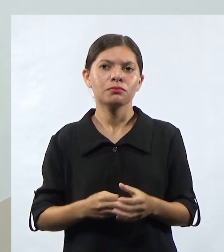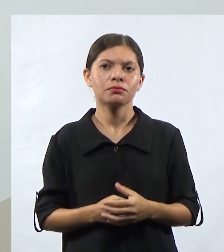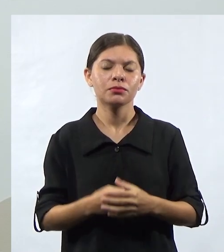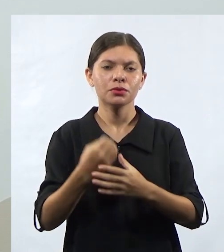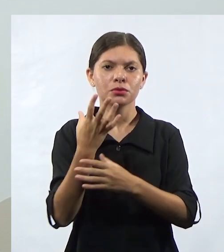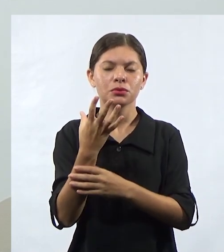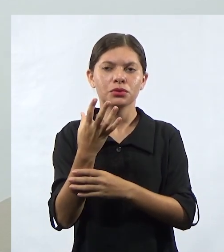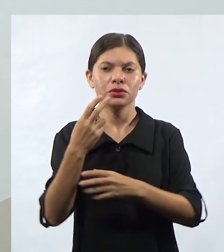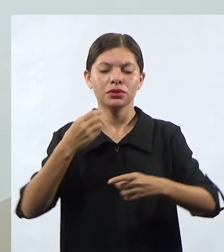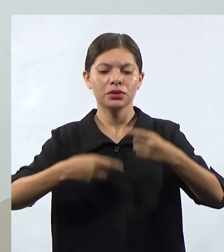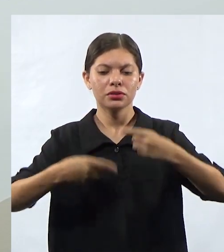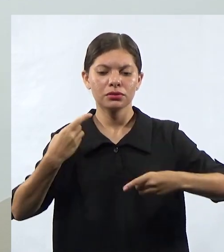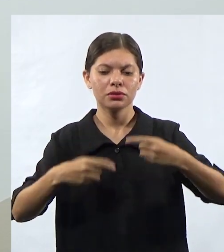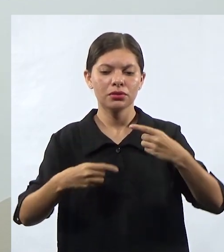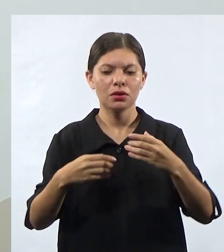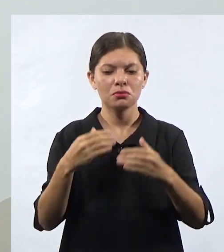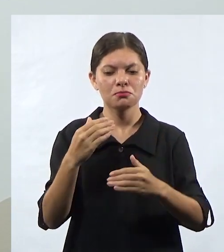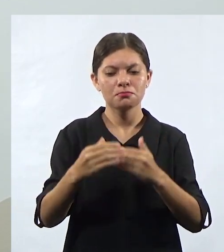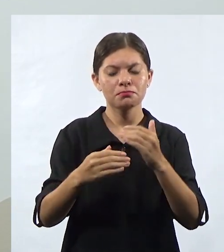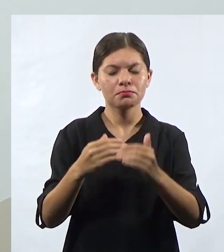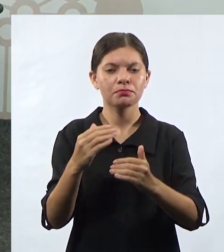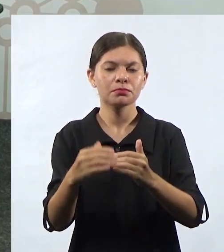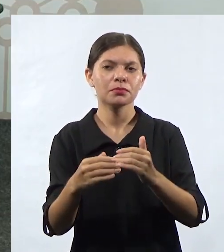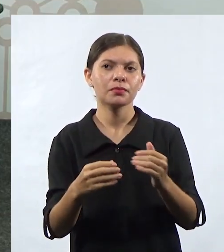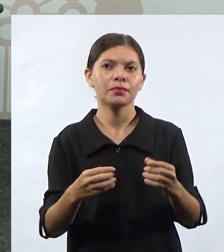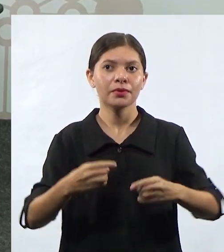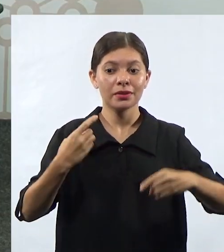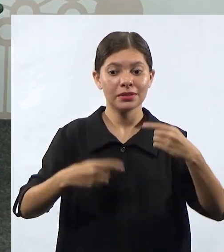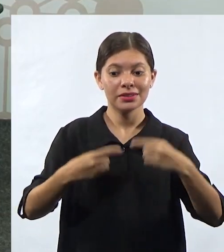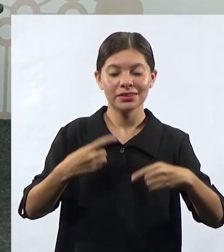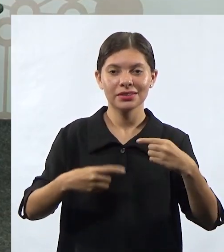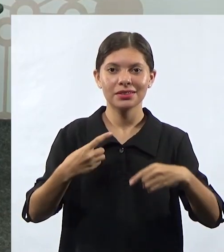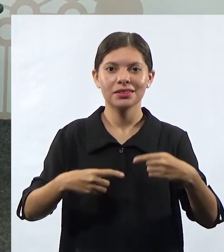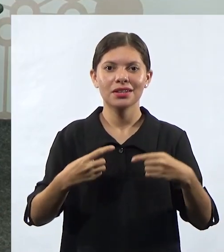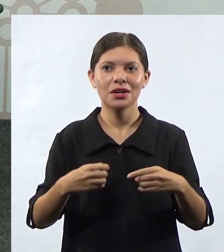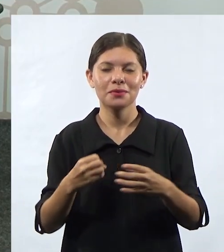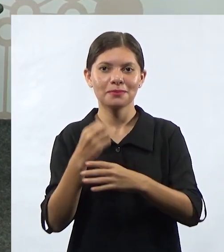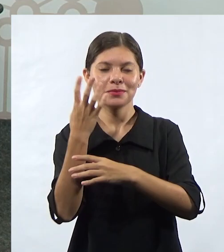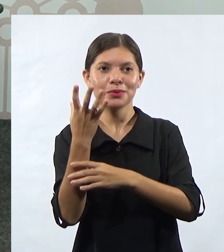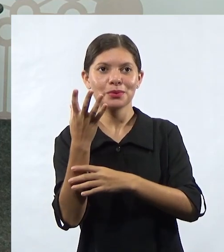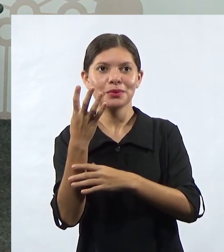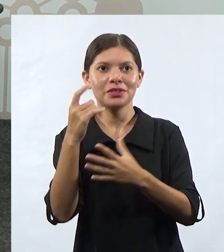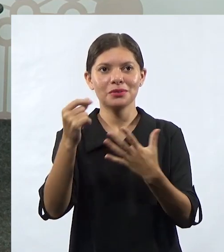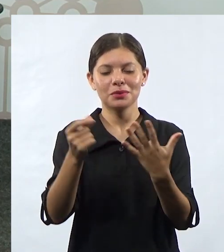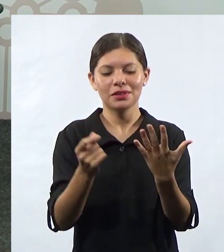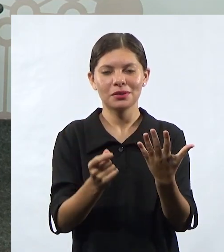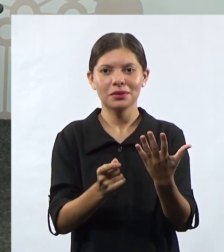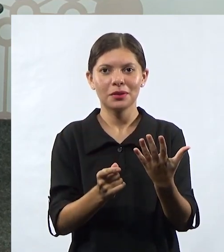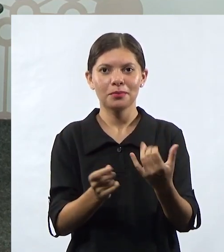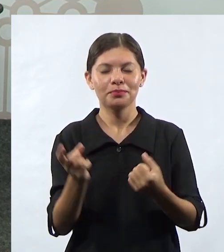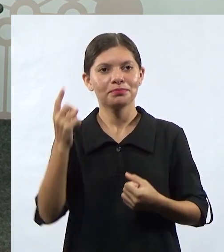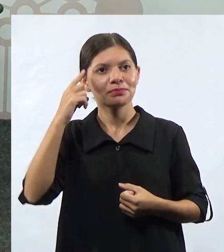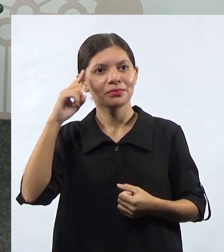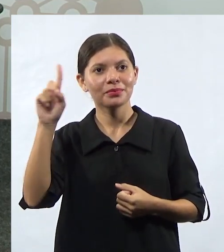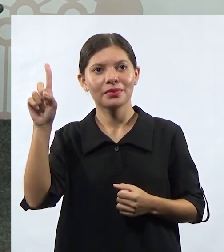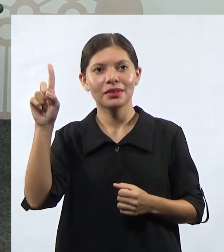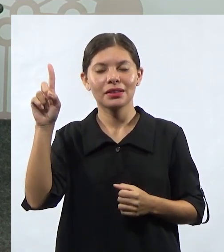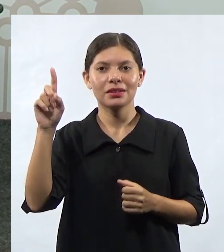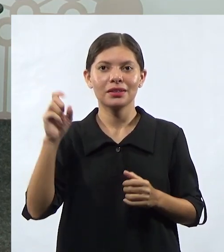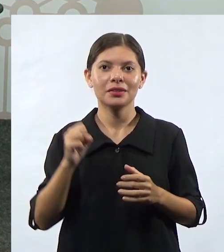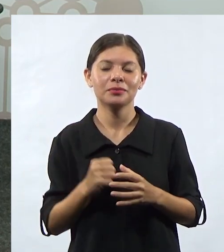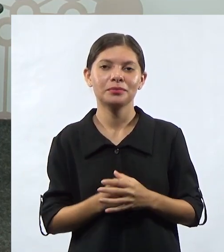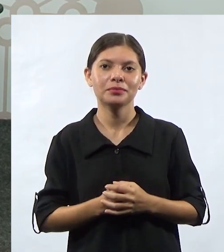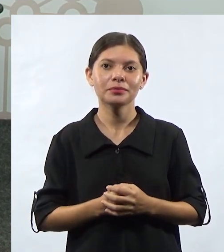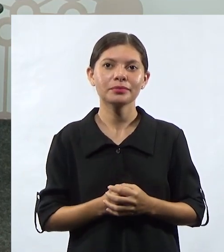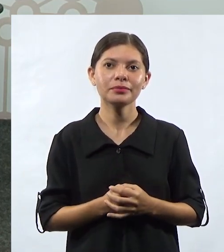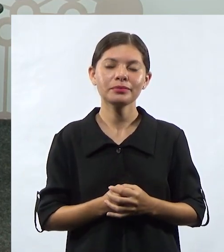for desenrolar. De repente, com a discussão, vai surgir uma categoria. Você tem ideia, né? Você pode ter ideia.